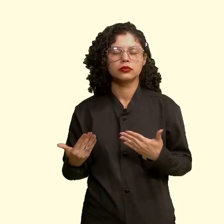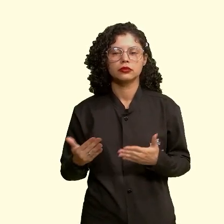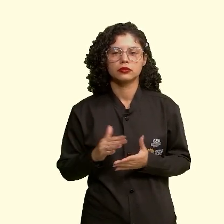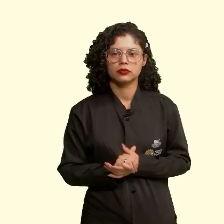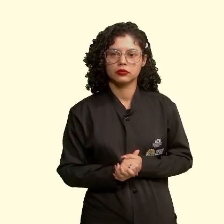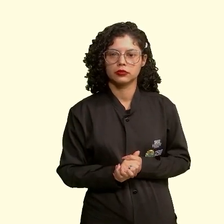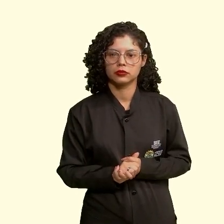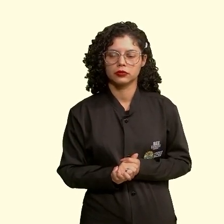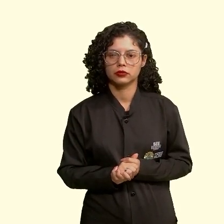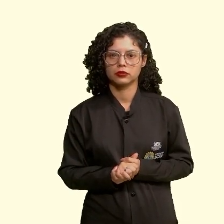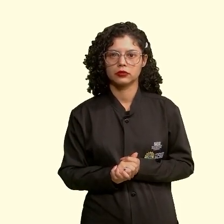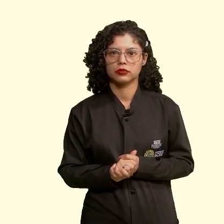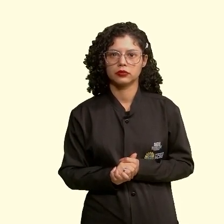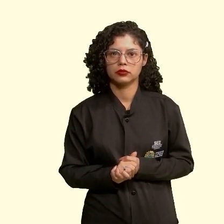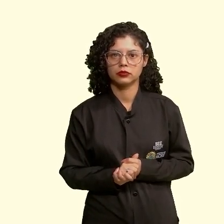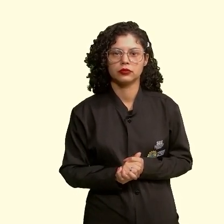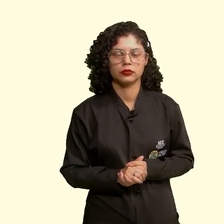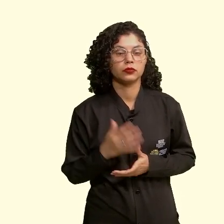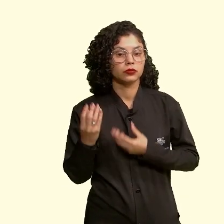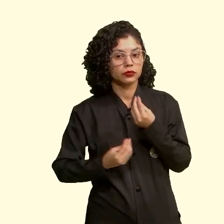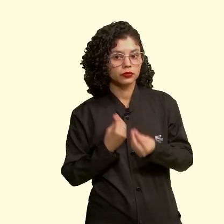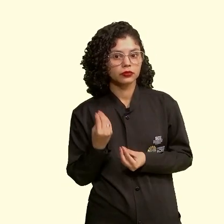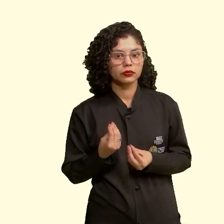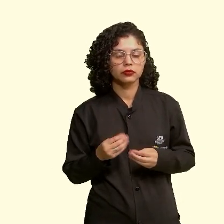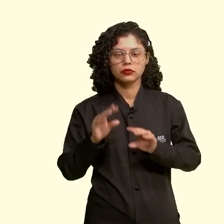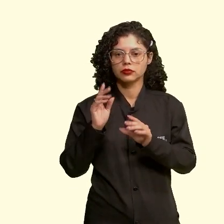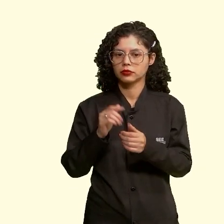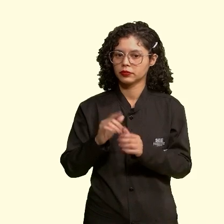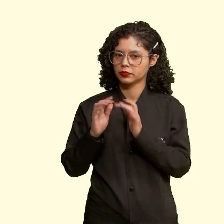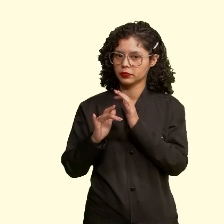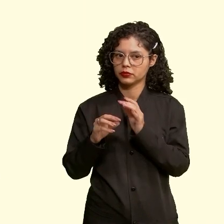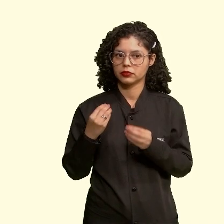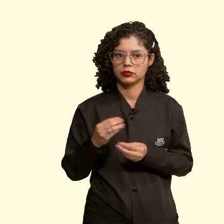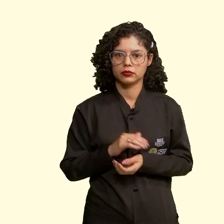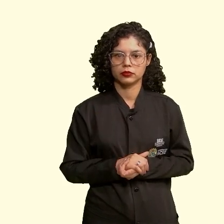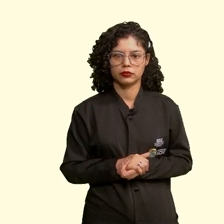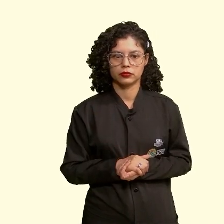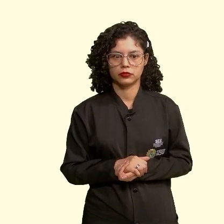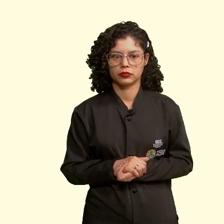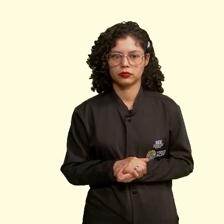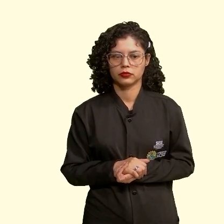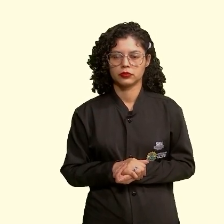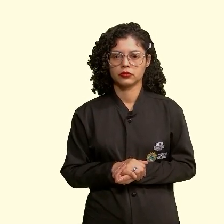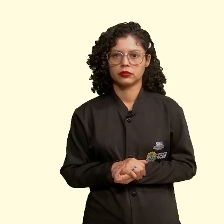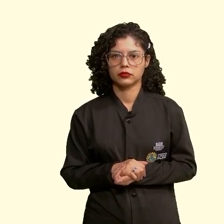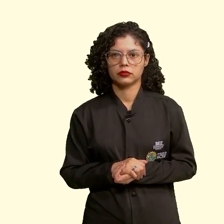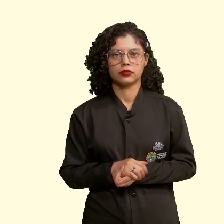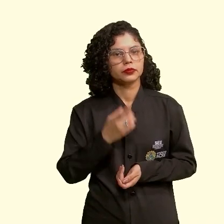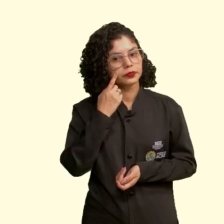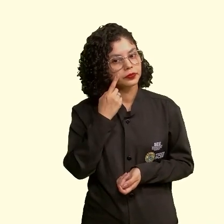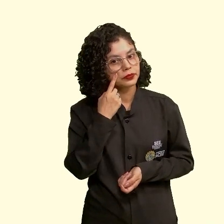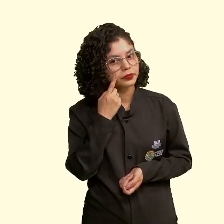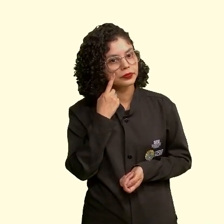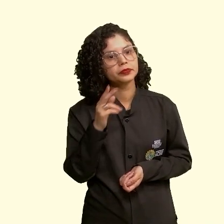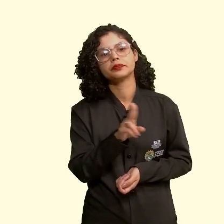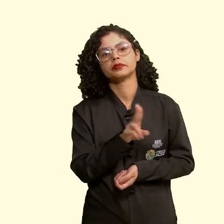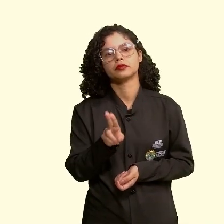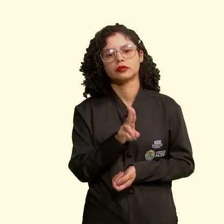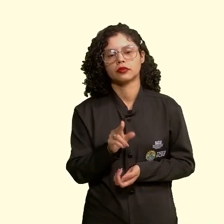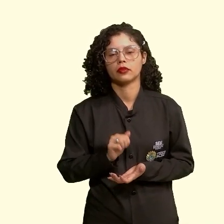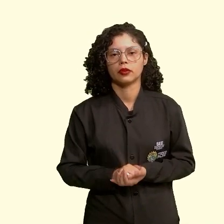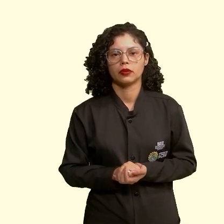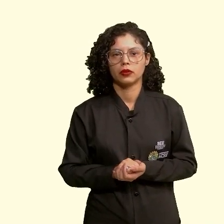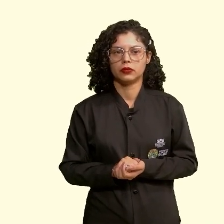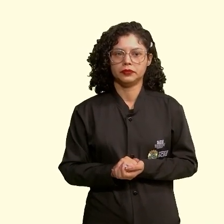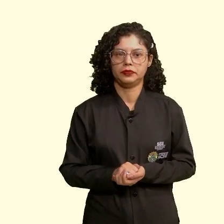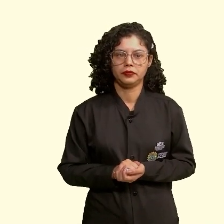o tipo de instrumento e como está sendo tocado. Eu vou voltar aqui essa anterior para você ver, olha, o nome dessa daqui, por